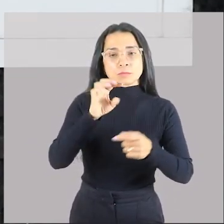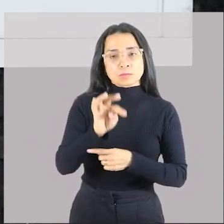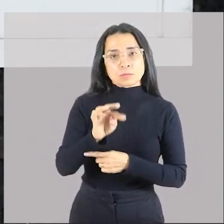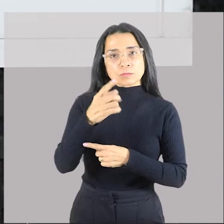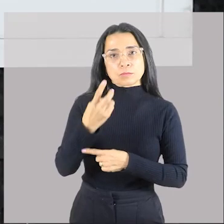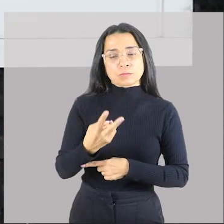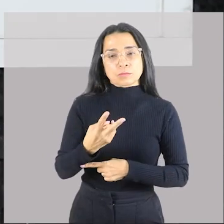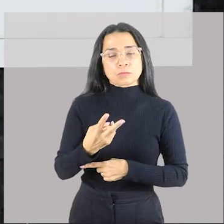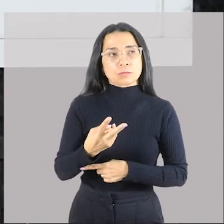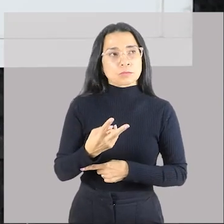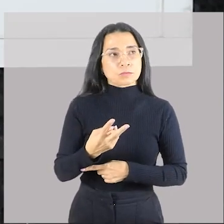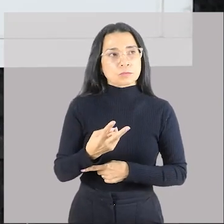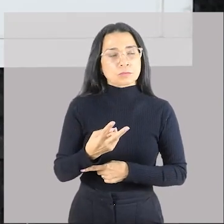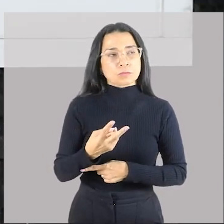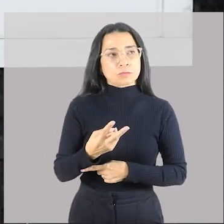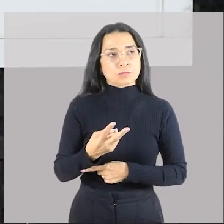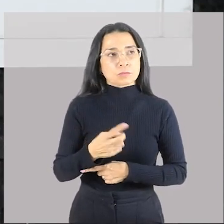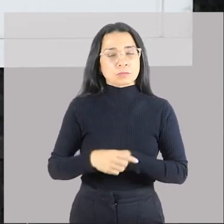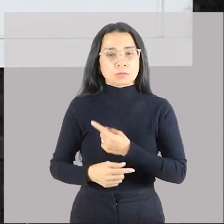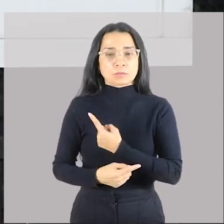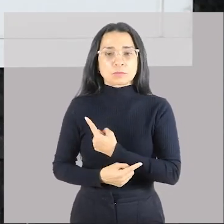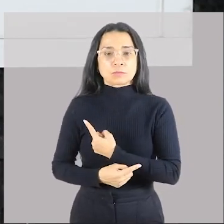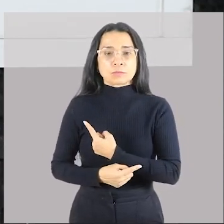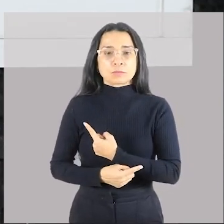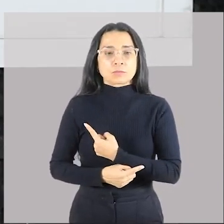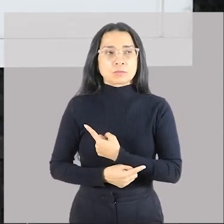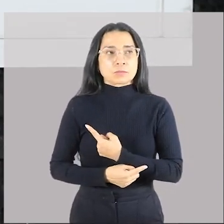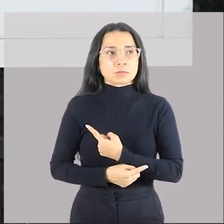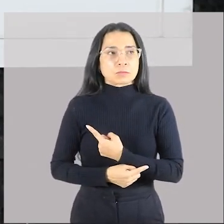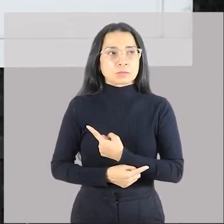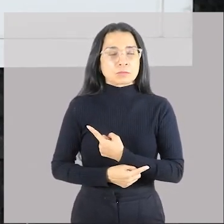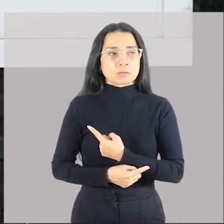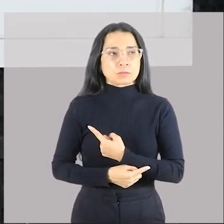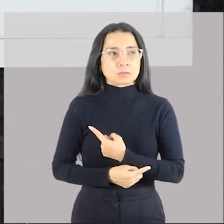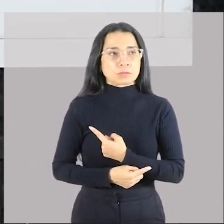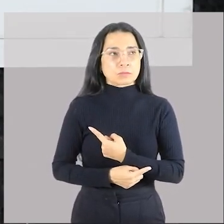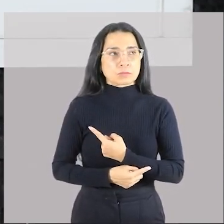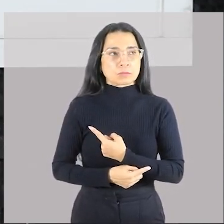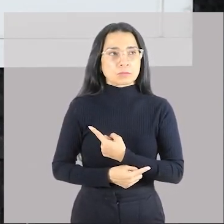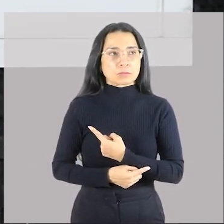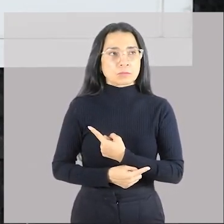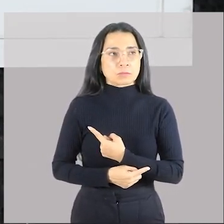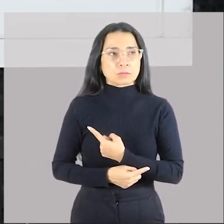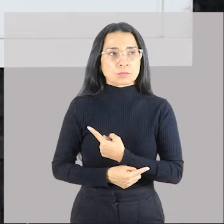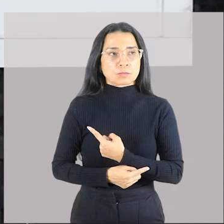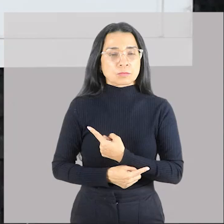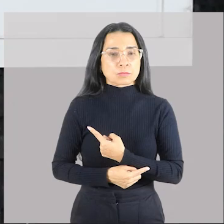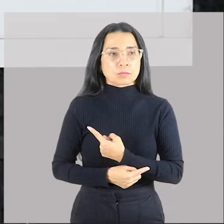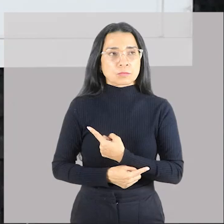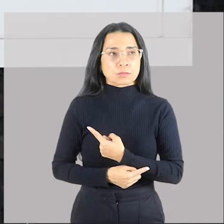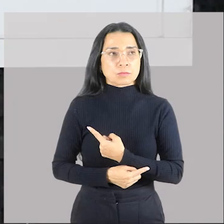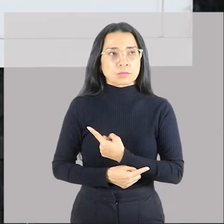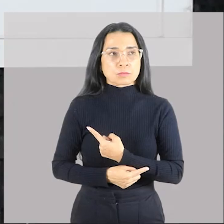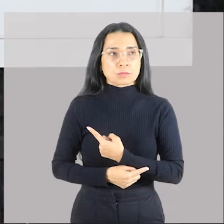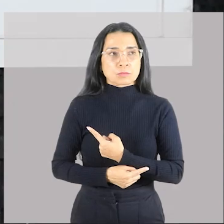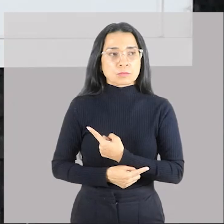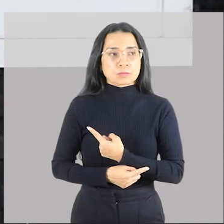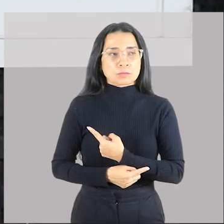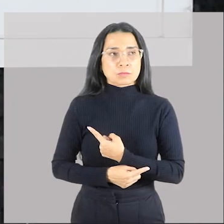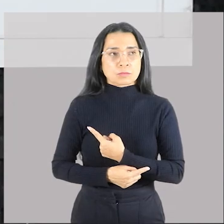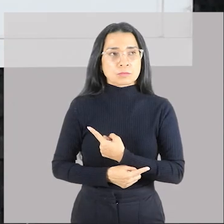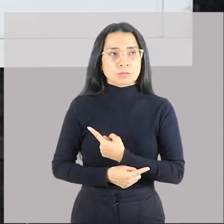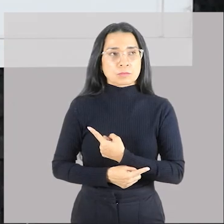fizer isso, ó, o valor depois de 2 meses vai ser igual a 20 mil